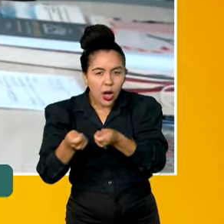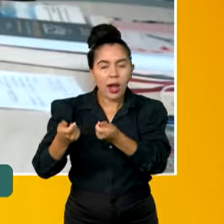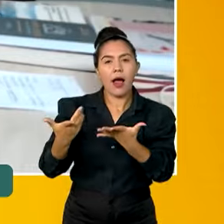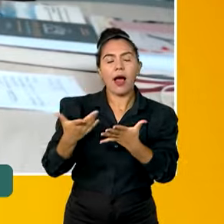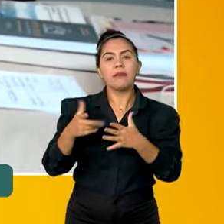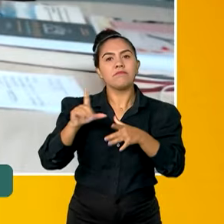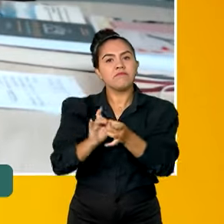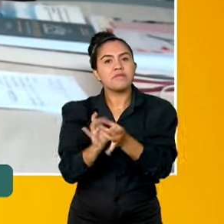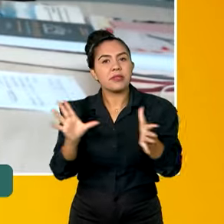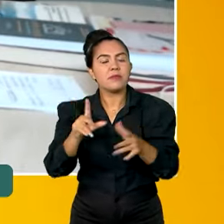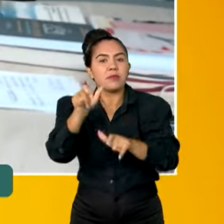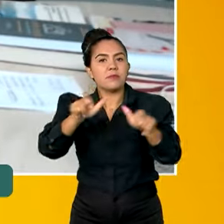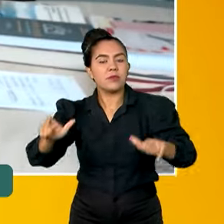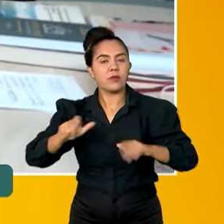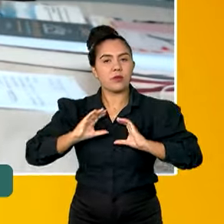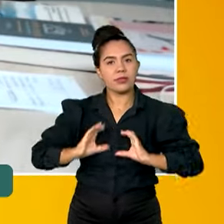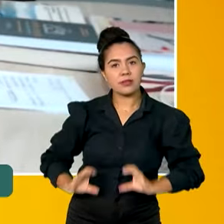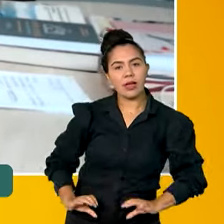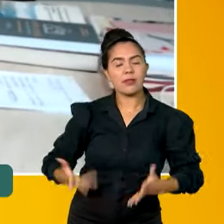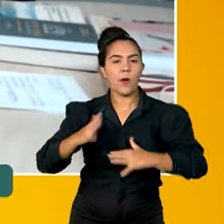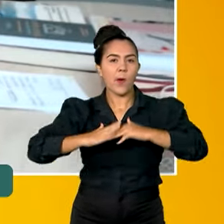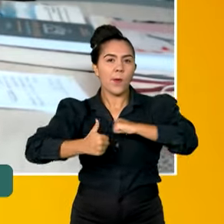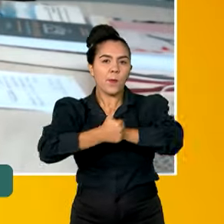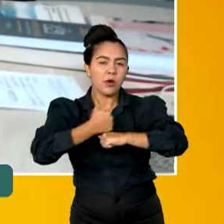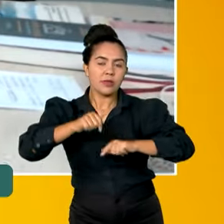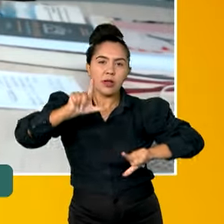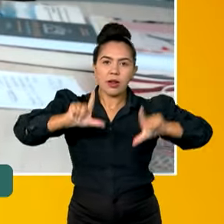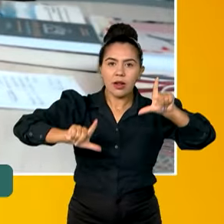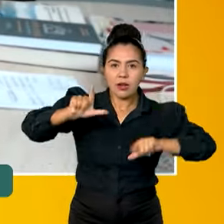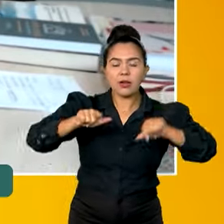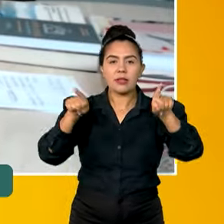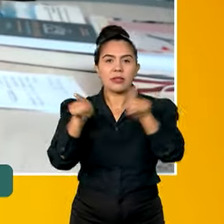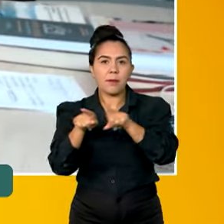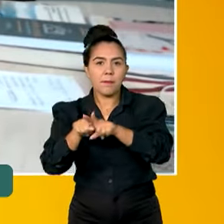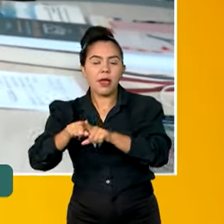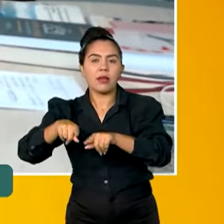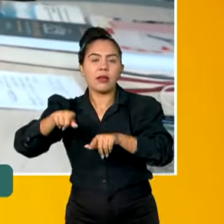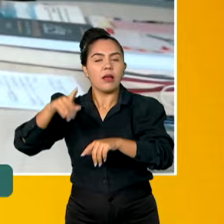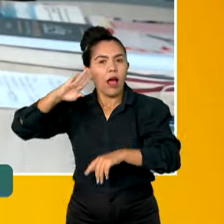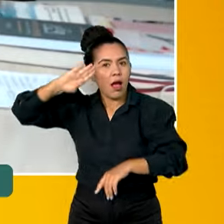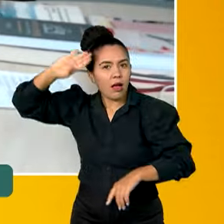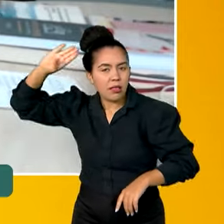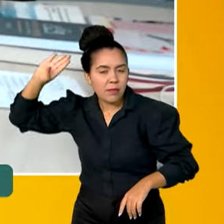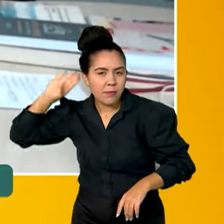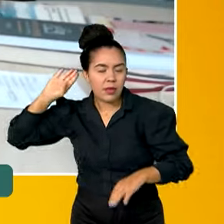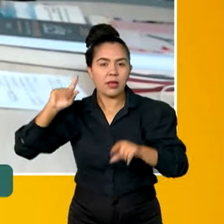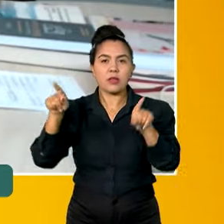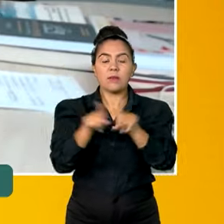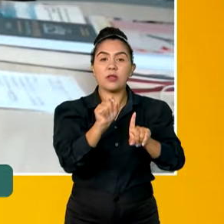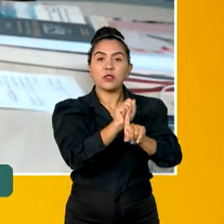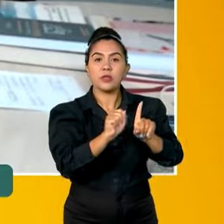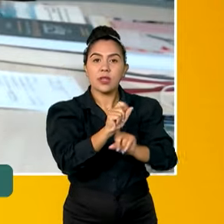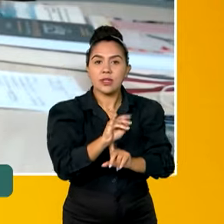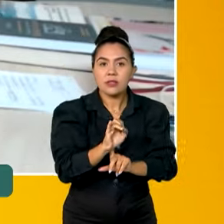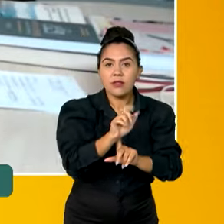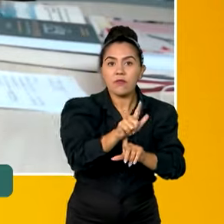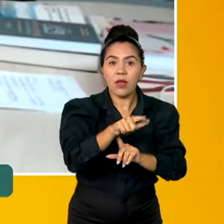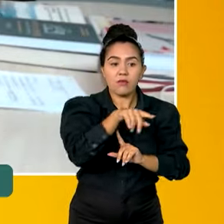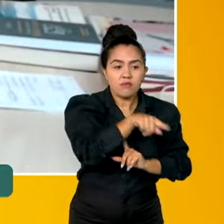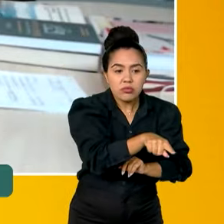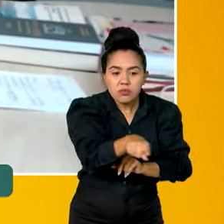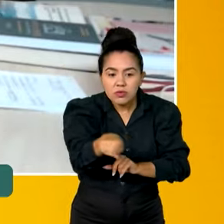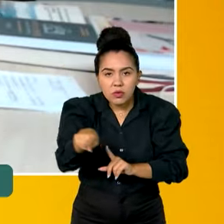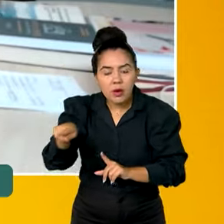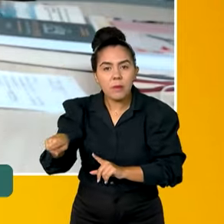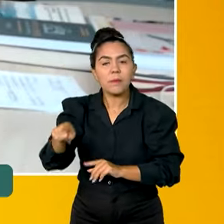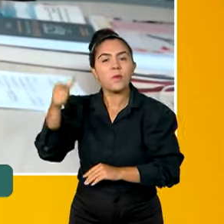os cidadãos, os jornalistas, a academia, a sociedade civil organizada tenha conhecimento das escolhas de